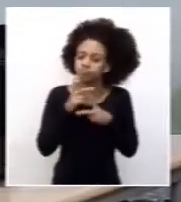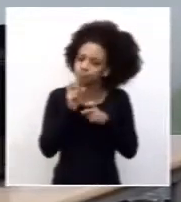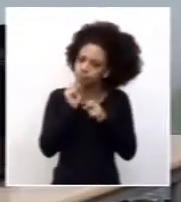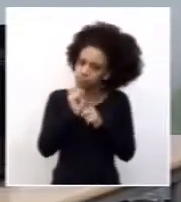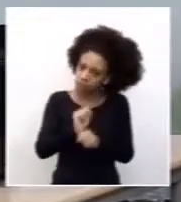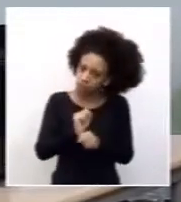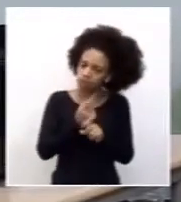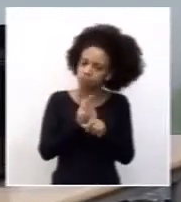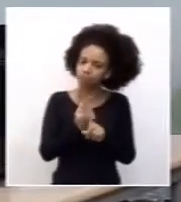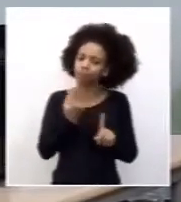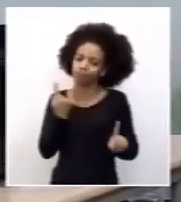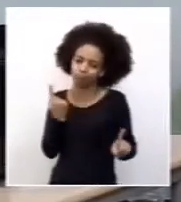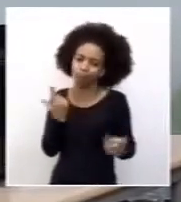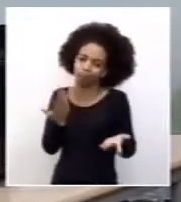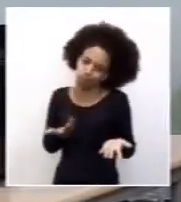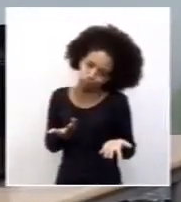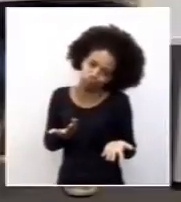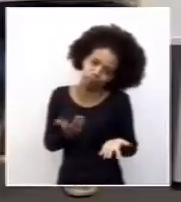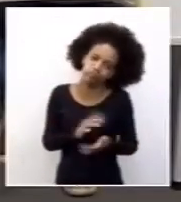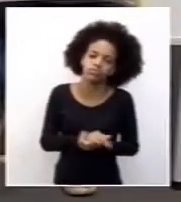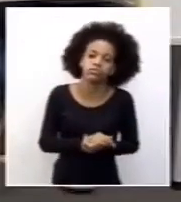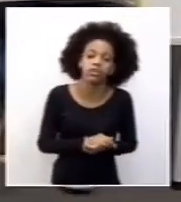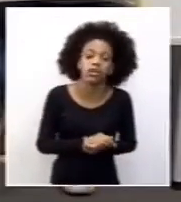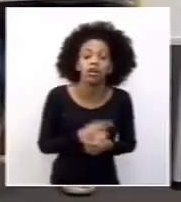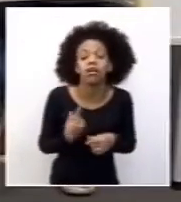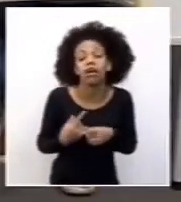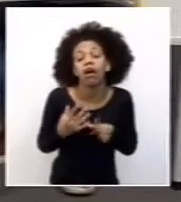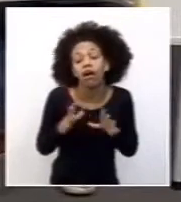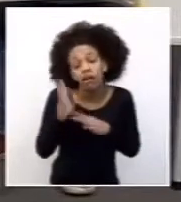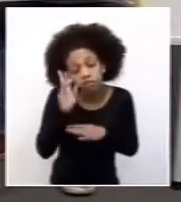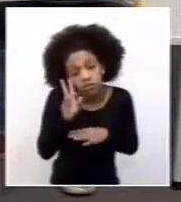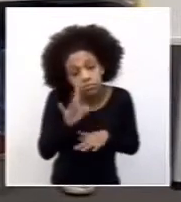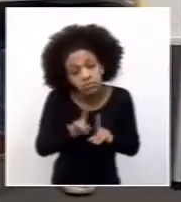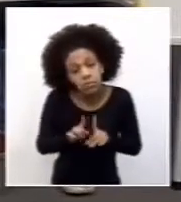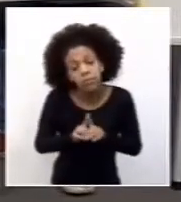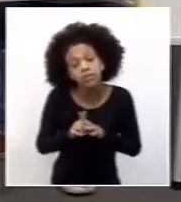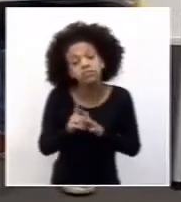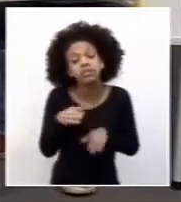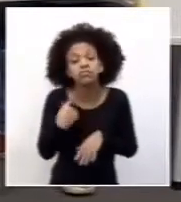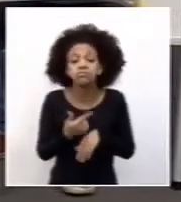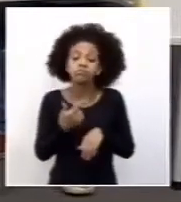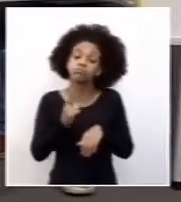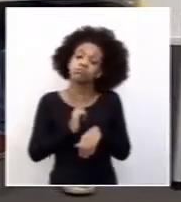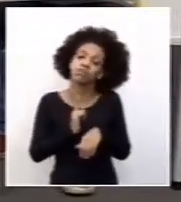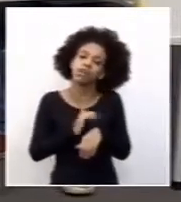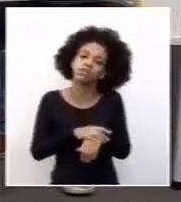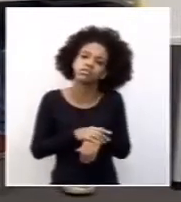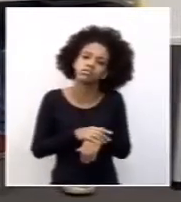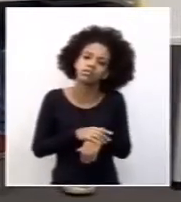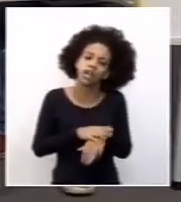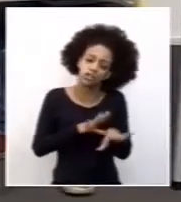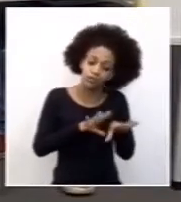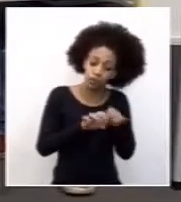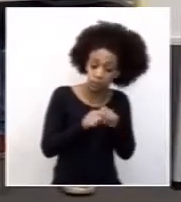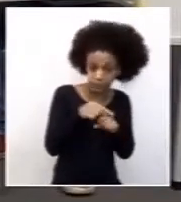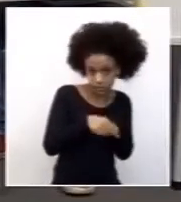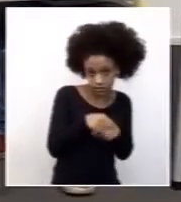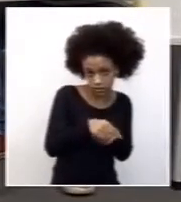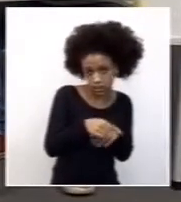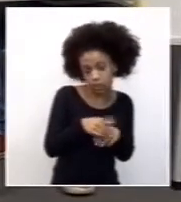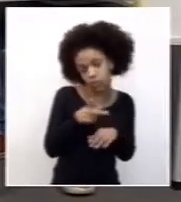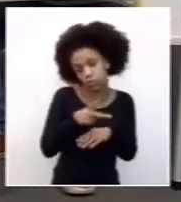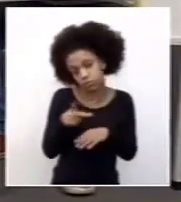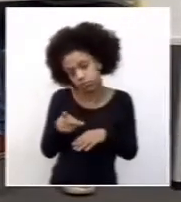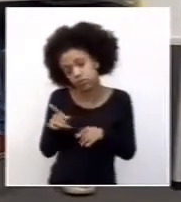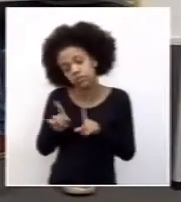momento de distanciamento, né? Lembrando que a gente tem outros momentos, tem esse momento de ATPC, os professores